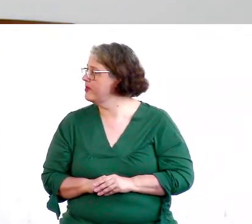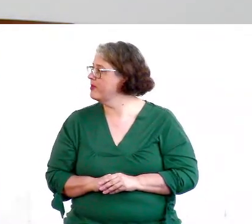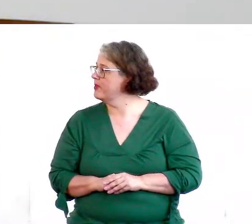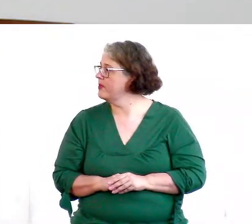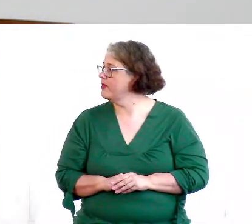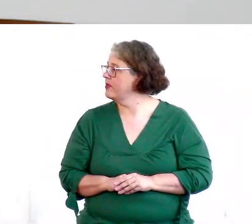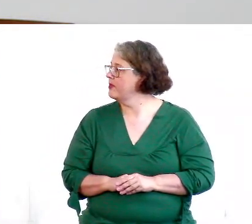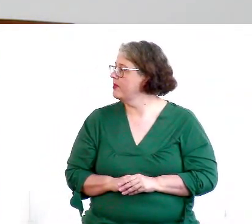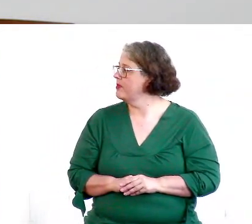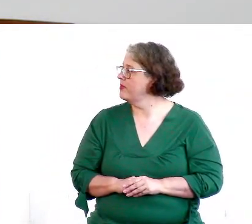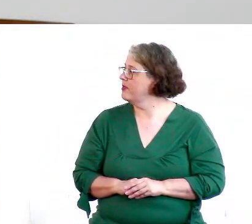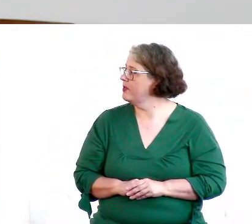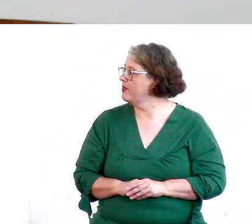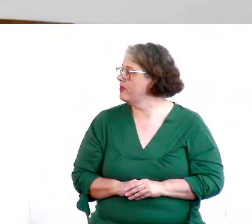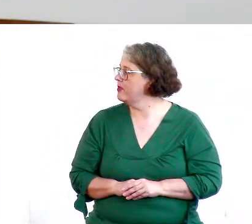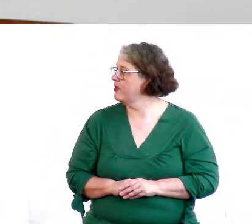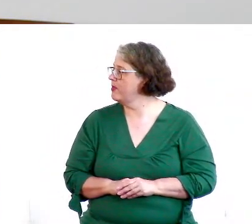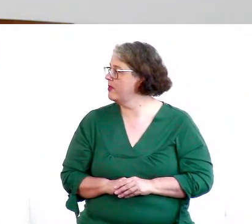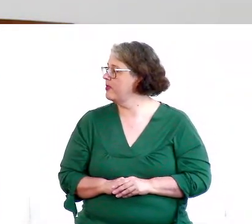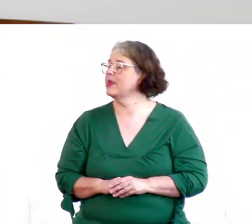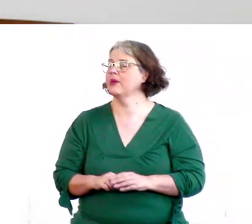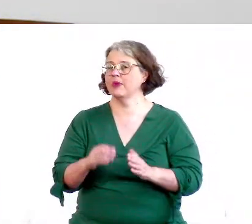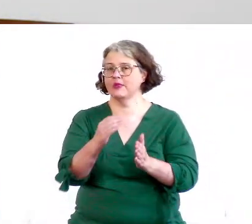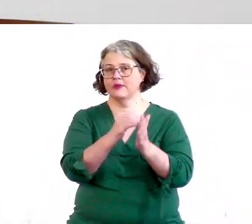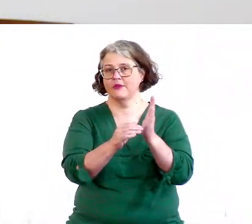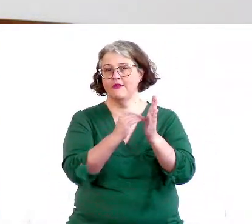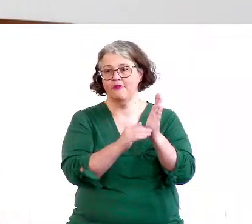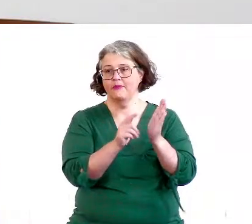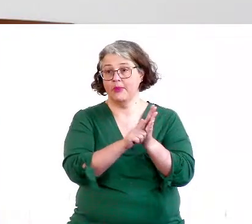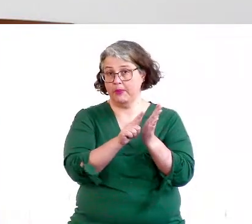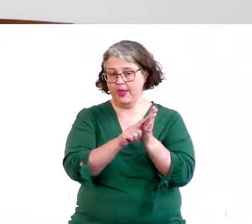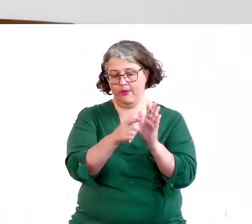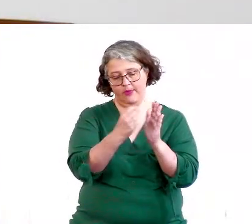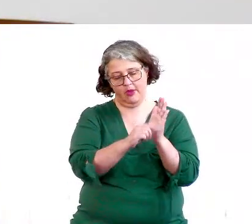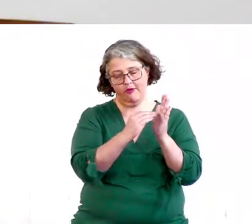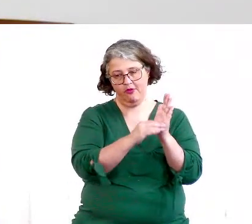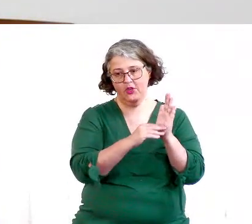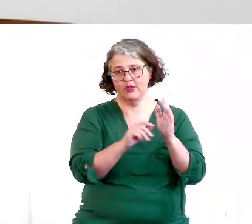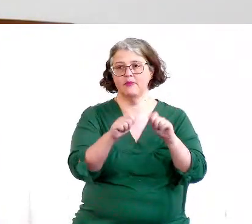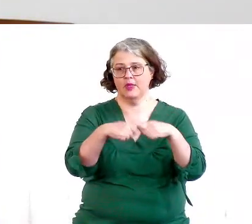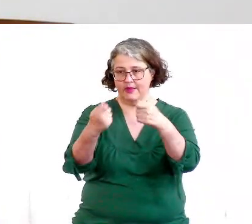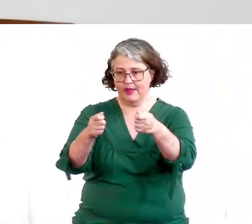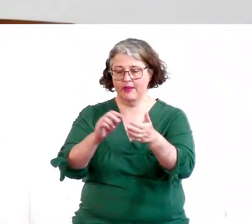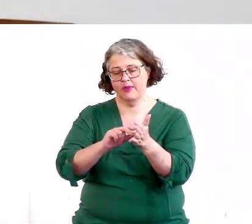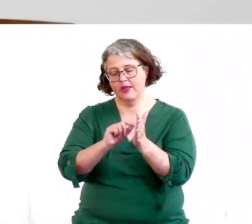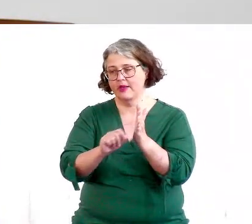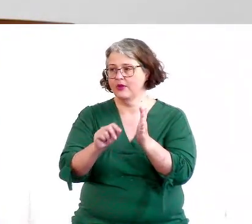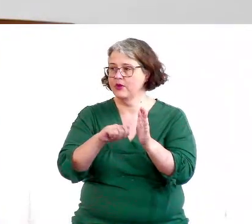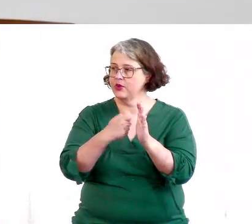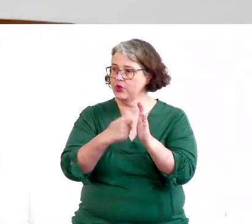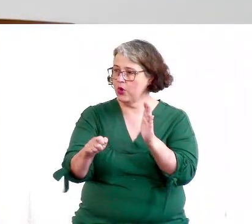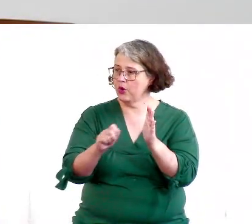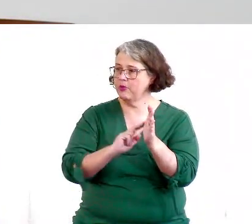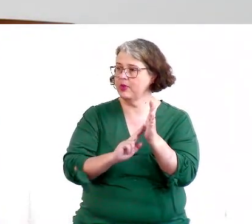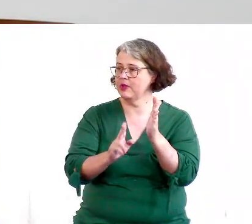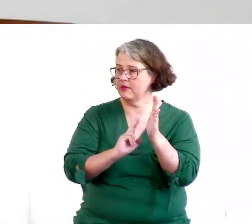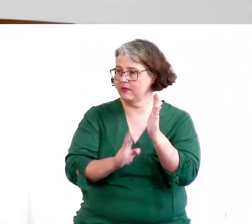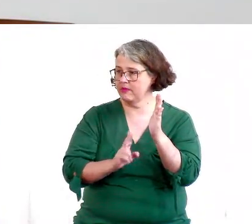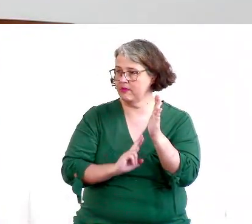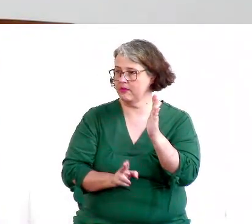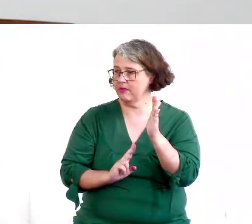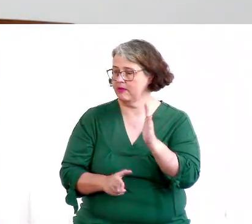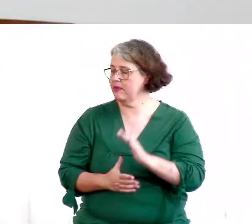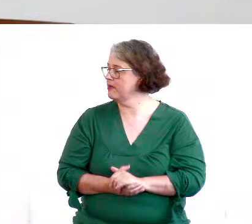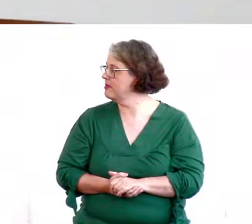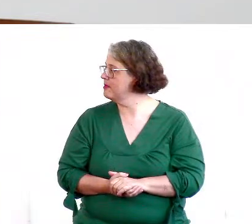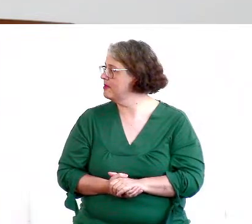com as fichas de indicação. Nosso presidente da junta já está com as fichas aqui, se pode pegar